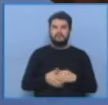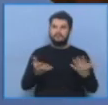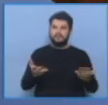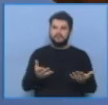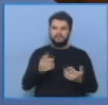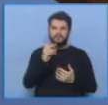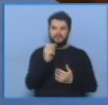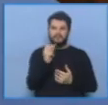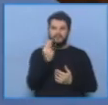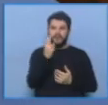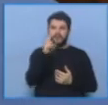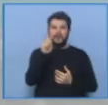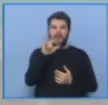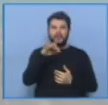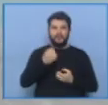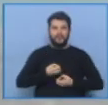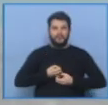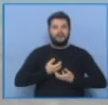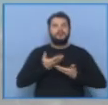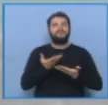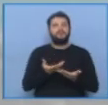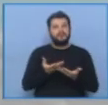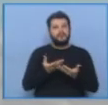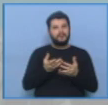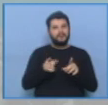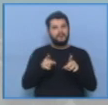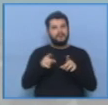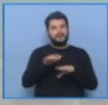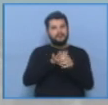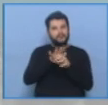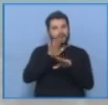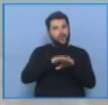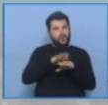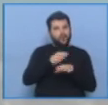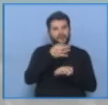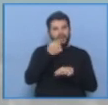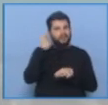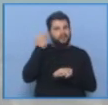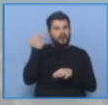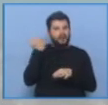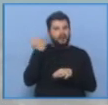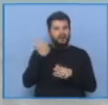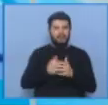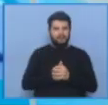Padre Hélio, o que é que este texto inspira até situações de pecado, como aquelas que falámos há pouco?